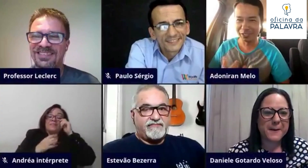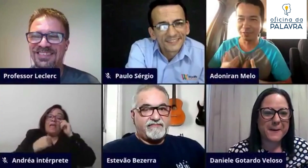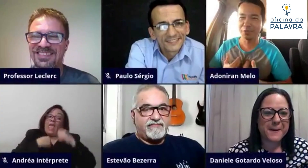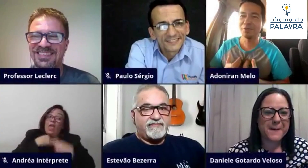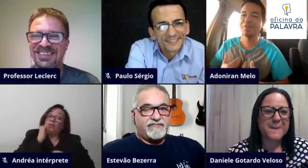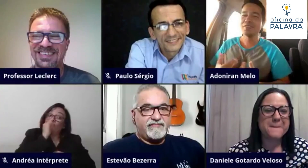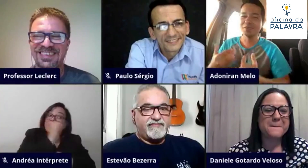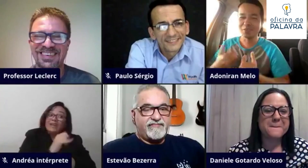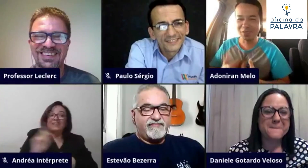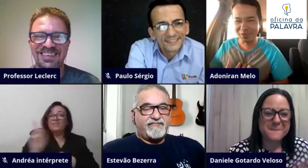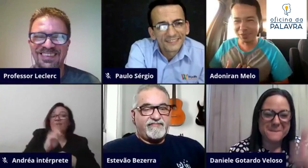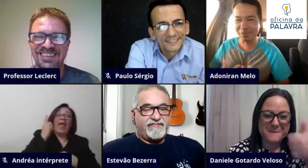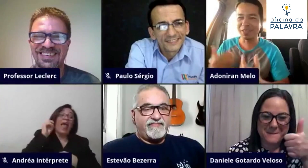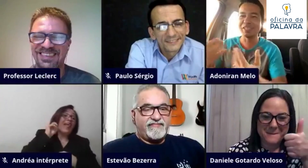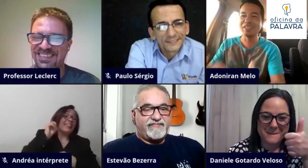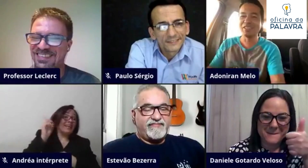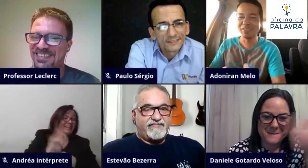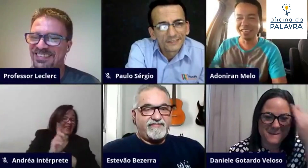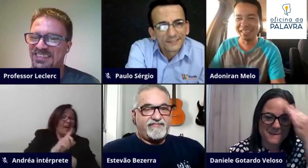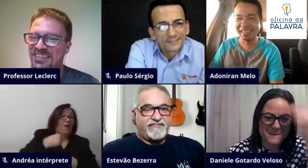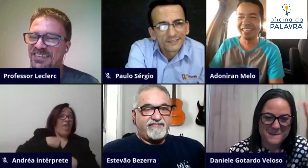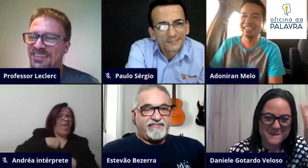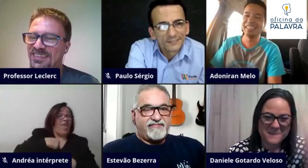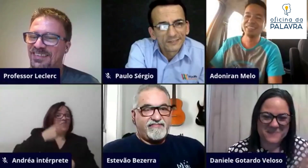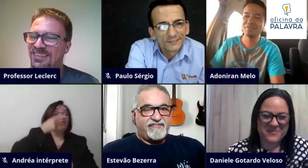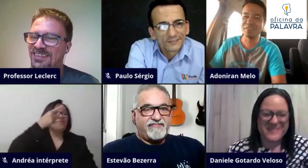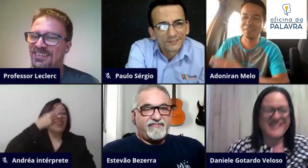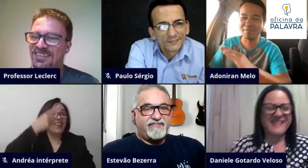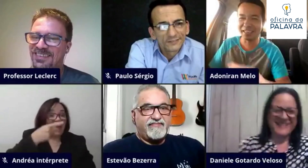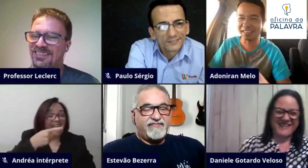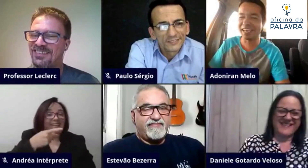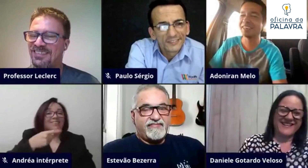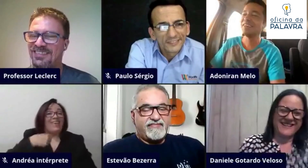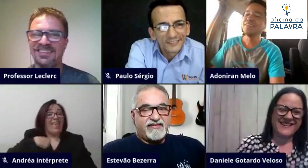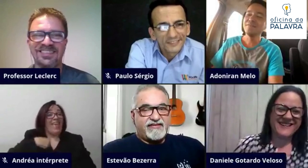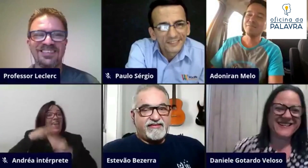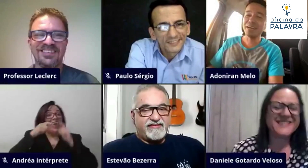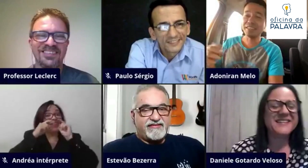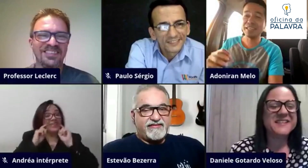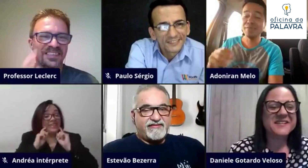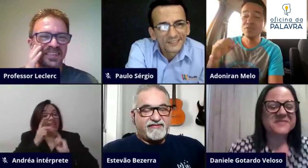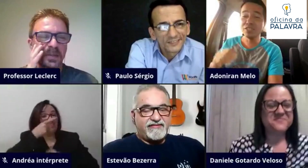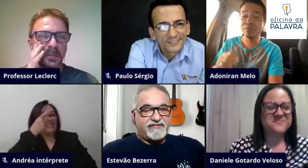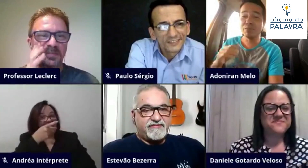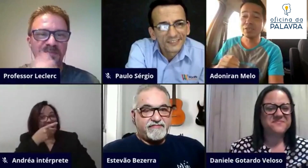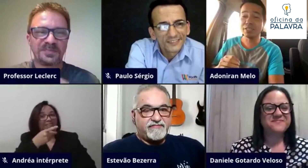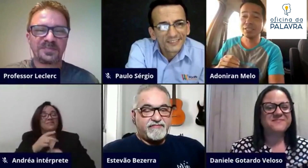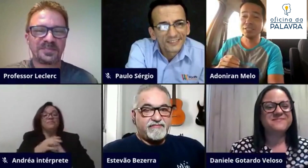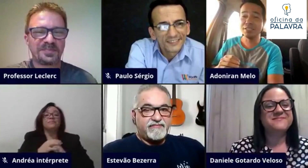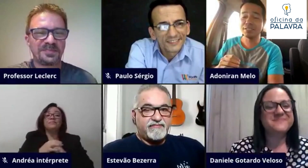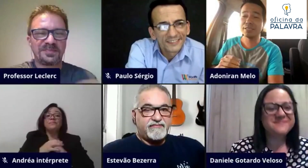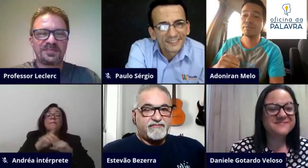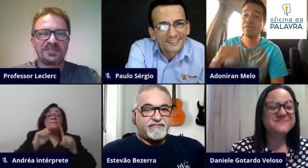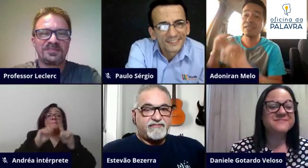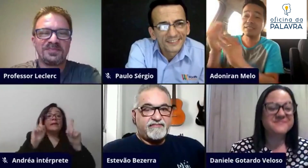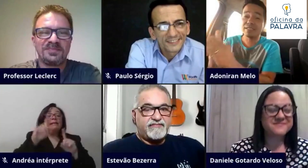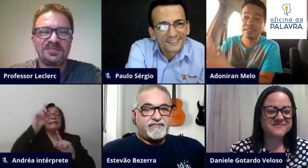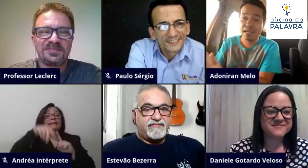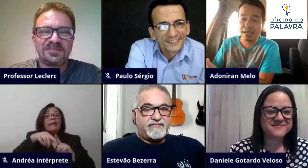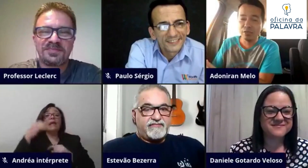estou falando, tá bom? Sou eu que estou falando, não é ela. Fique bem claro. Mas é muito importante,